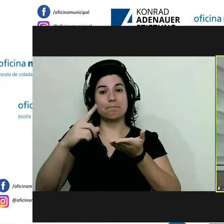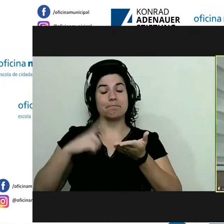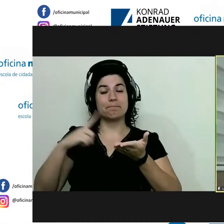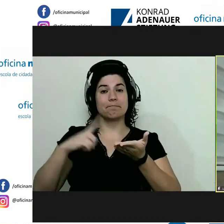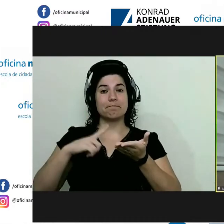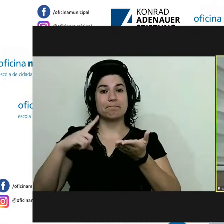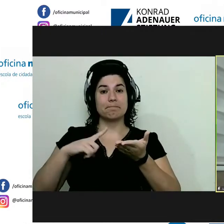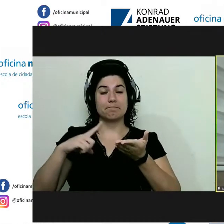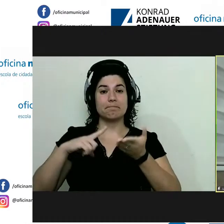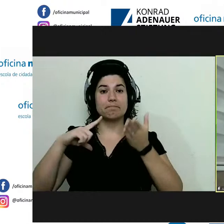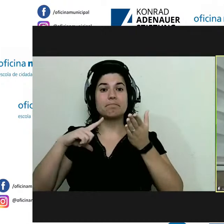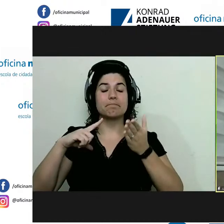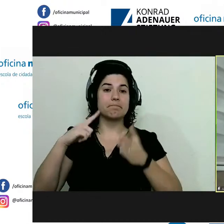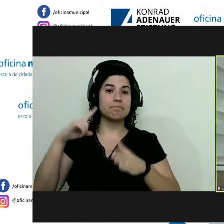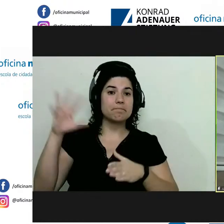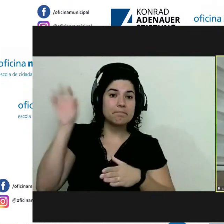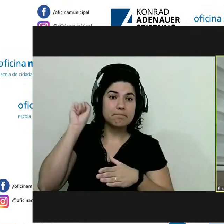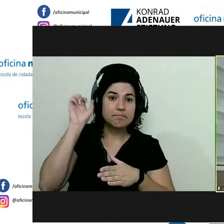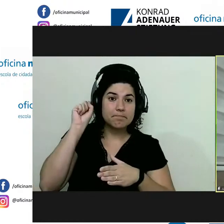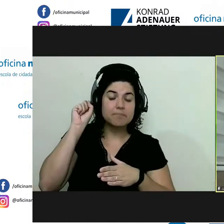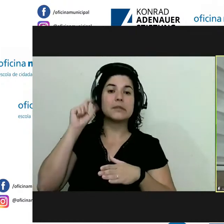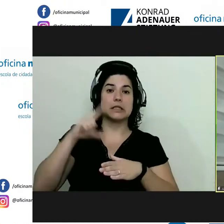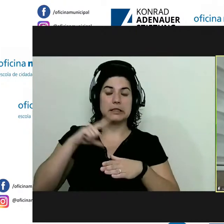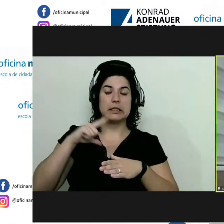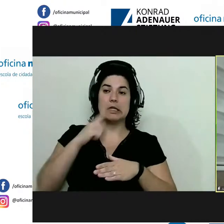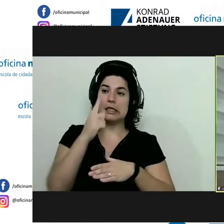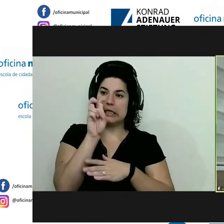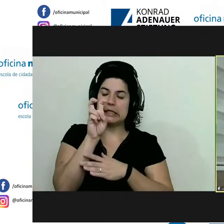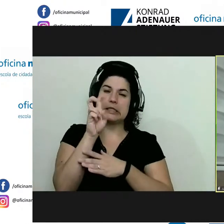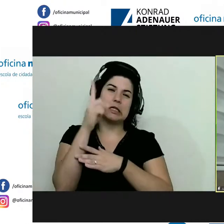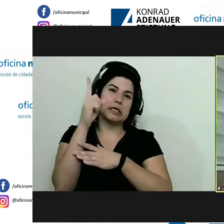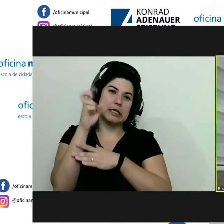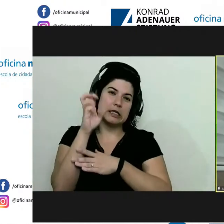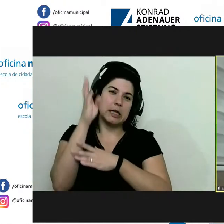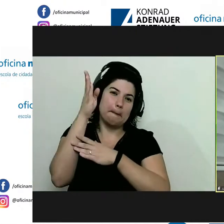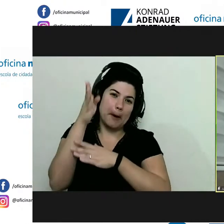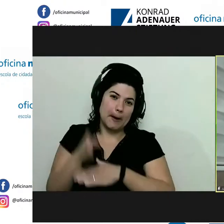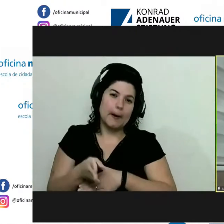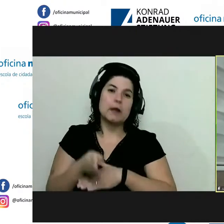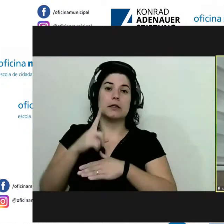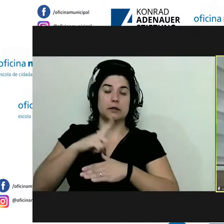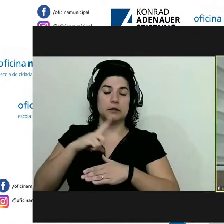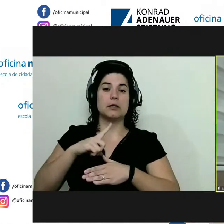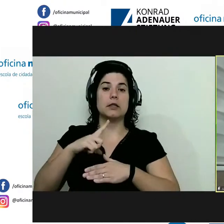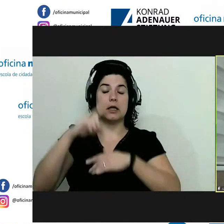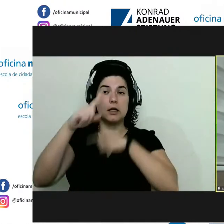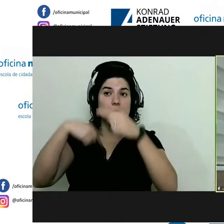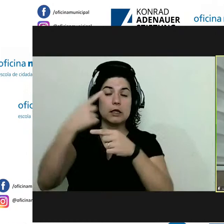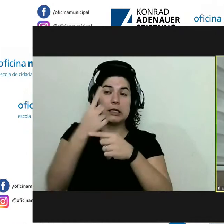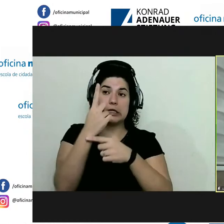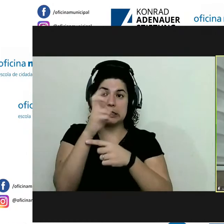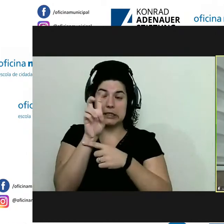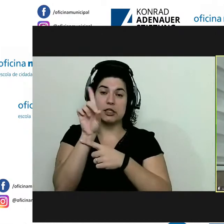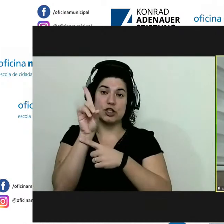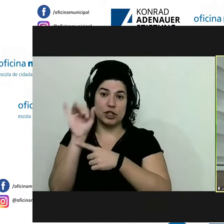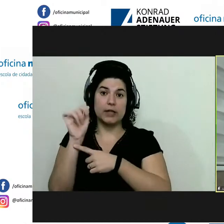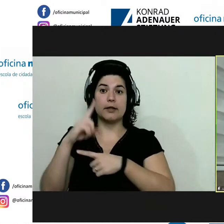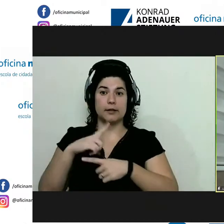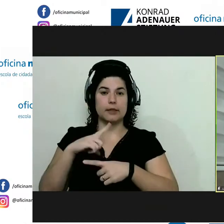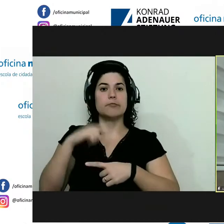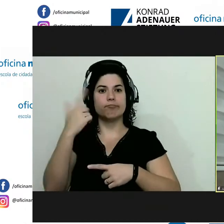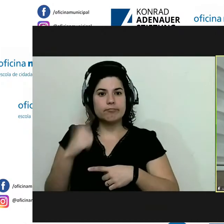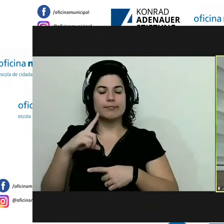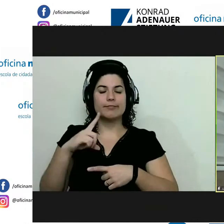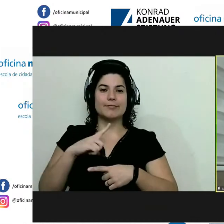os episódios da eles são quinzenais Então daqui a duas semanas na próxima sexta-feira nós vamos sair nosso próximo episódio espero que vocês